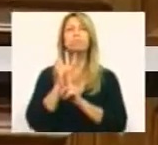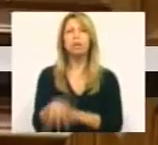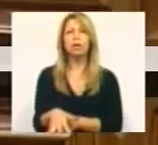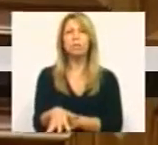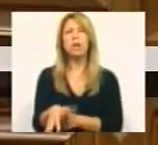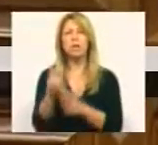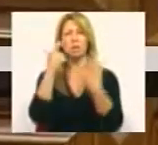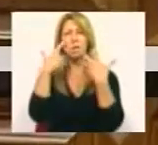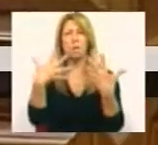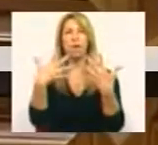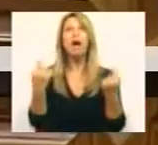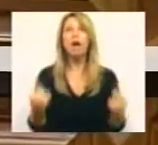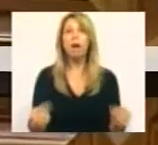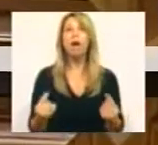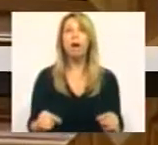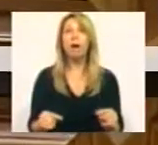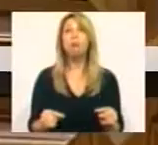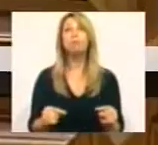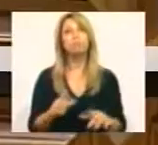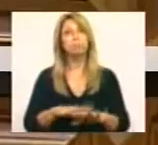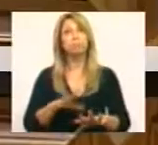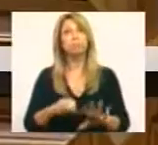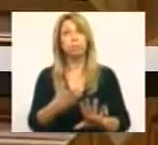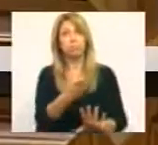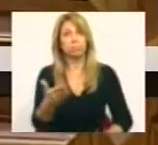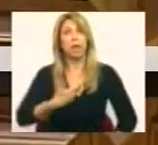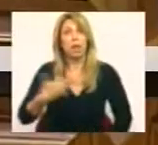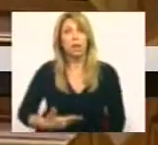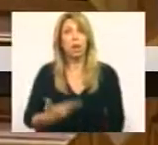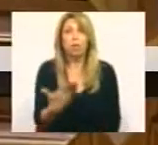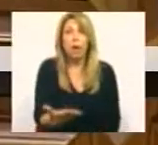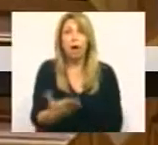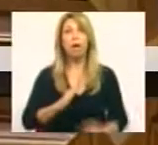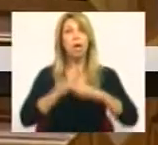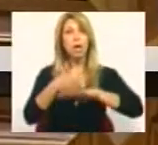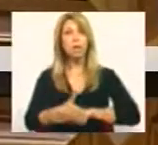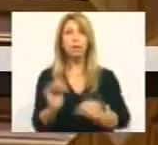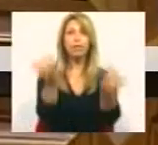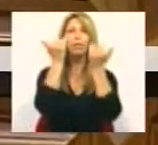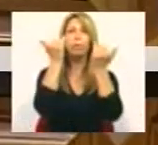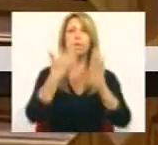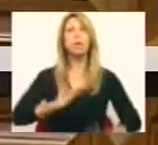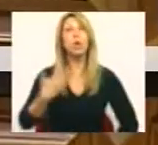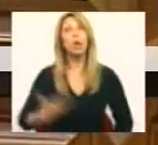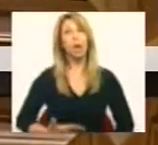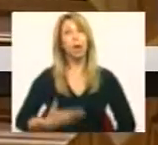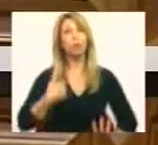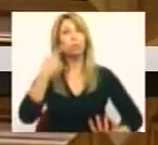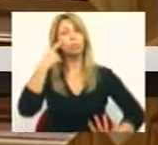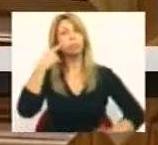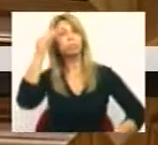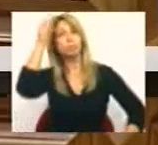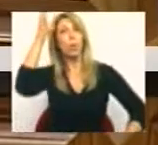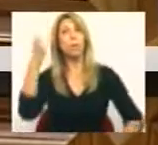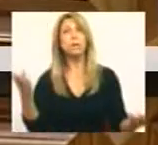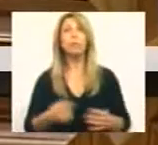evidente relativamente ao seu direito à informação, ao seu direito ao conhecimento e ao